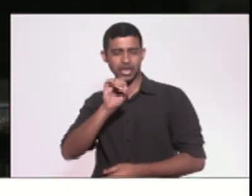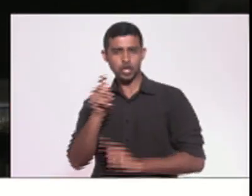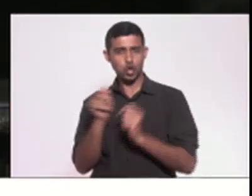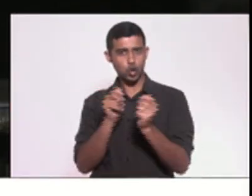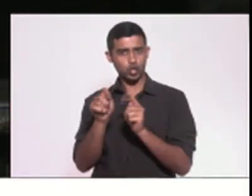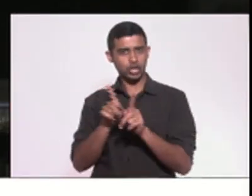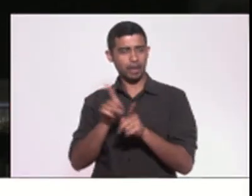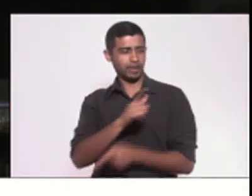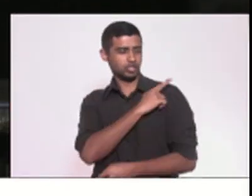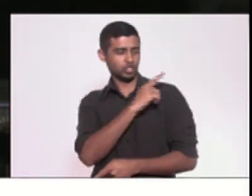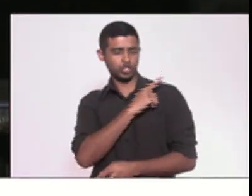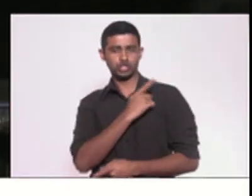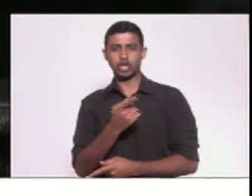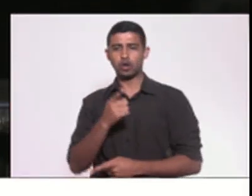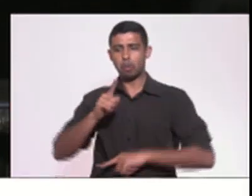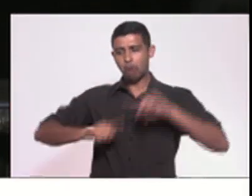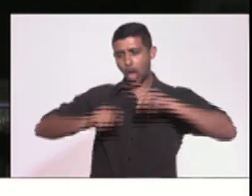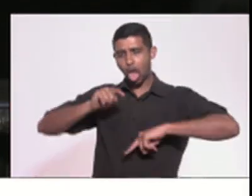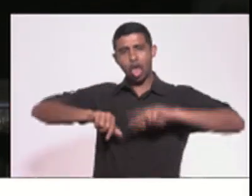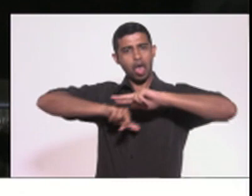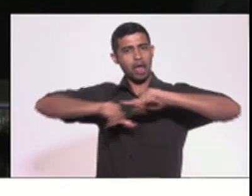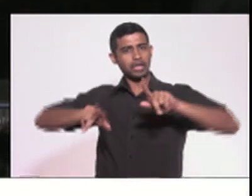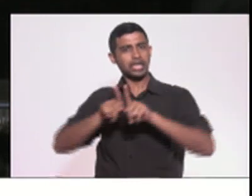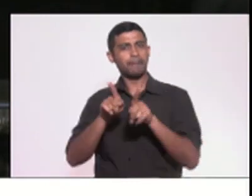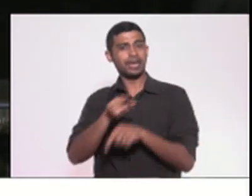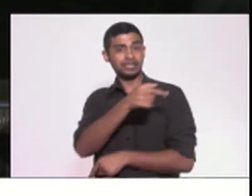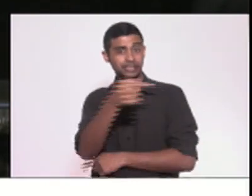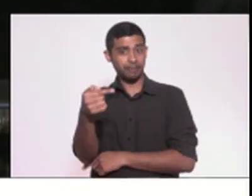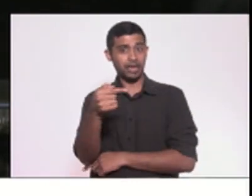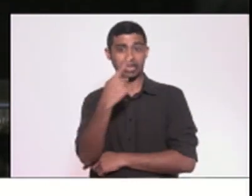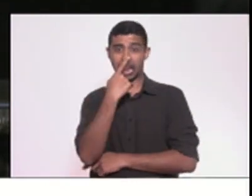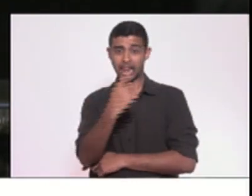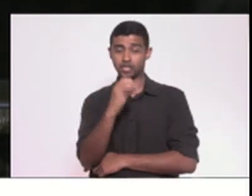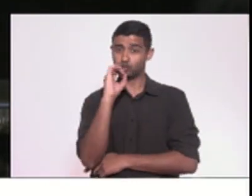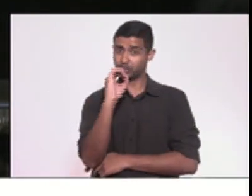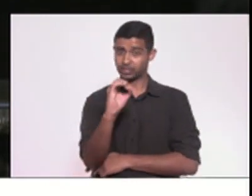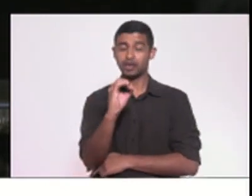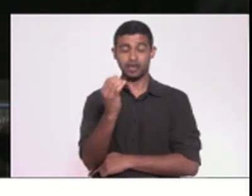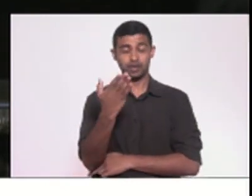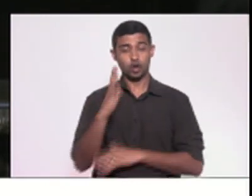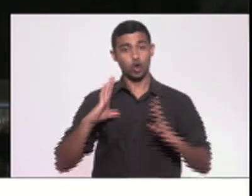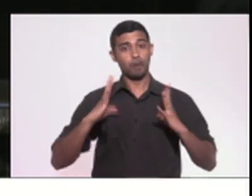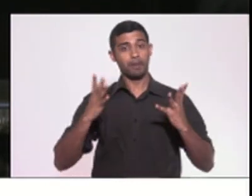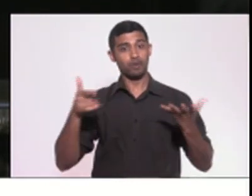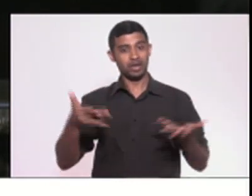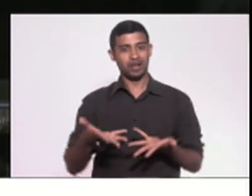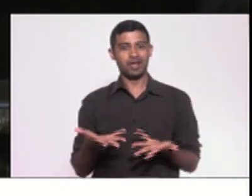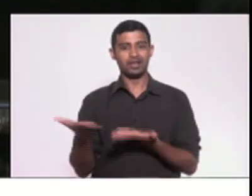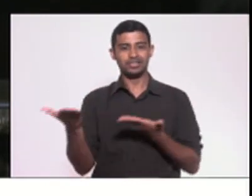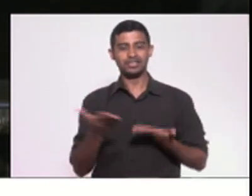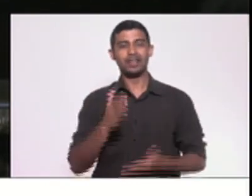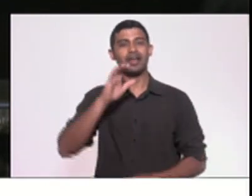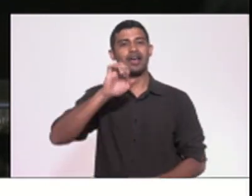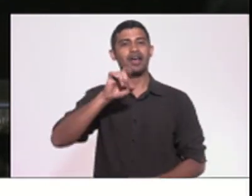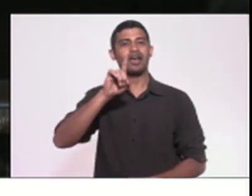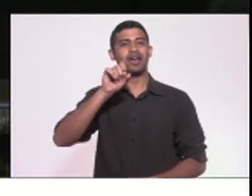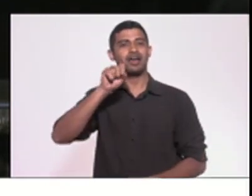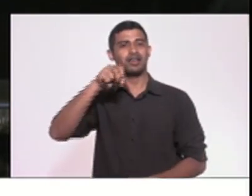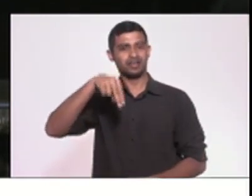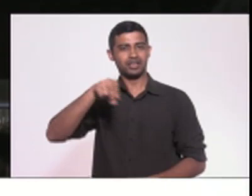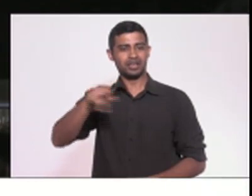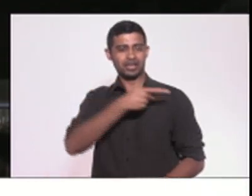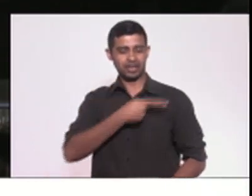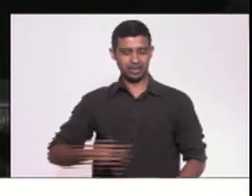e para a Semana Lixo Zero, que é comemorada nessa semana, eu vou chamar o Edson Freitas, que é presidente da